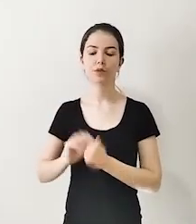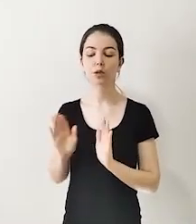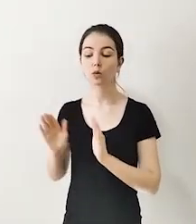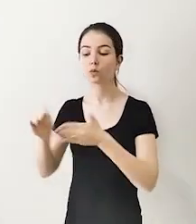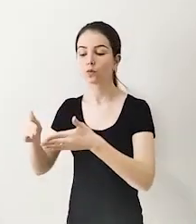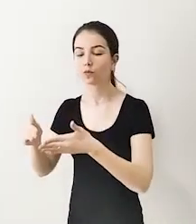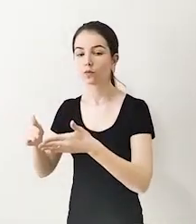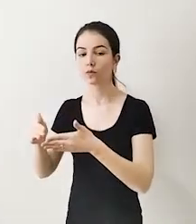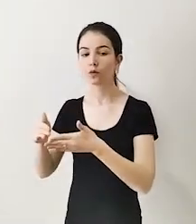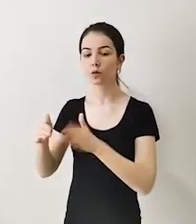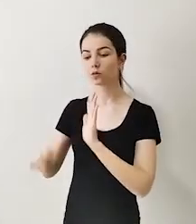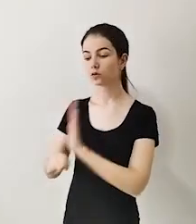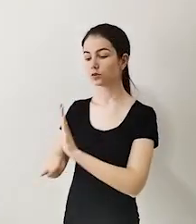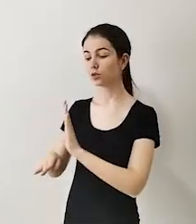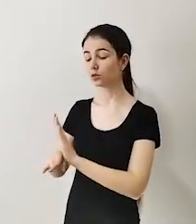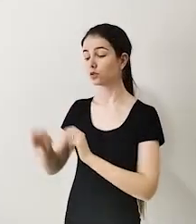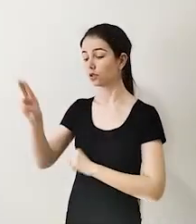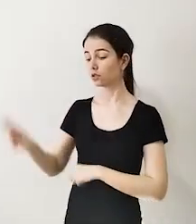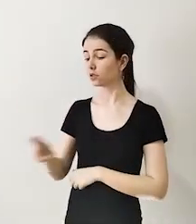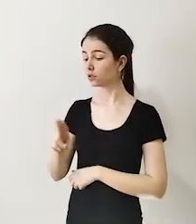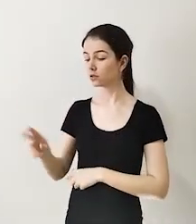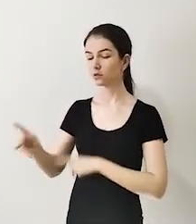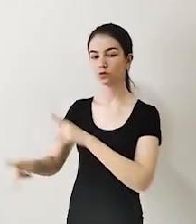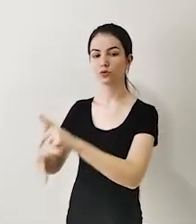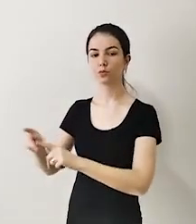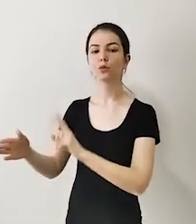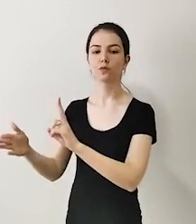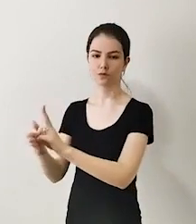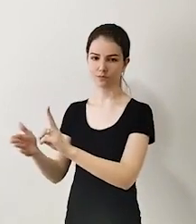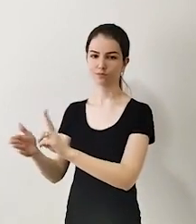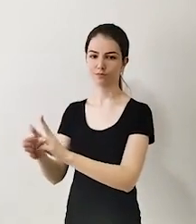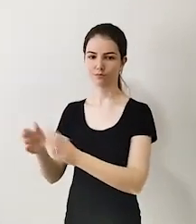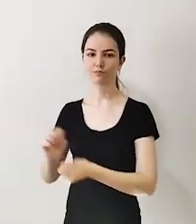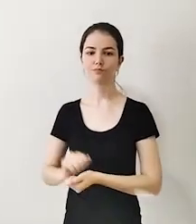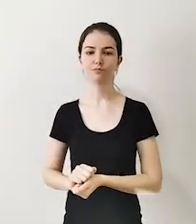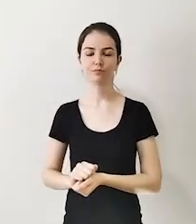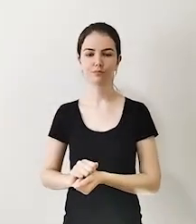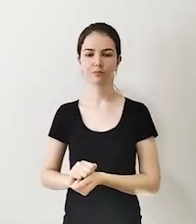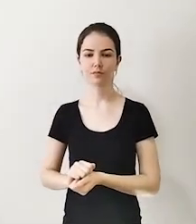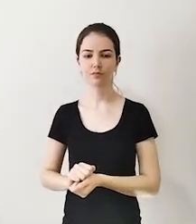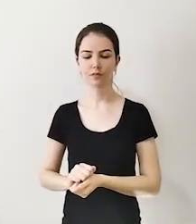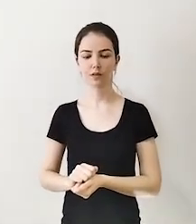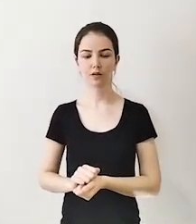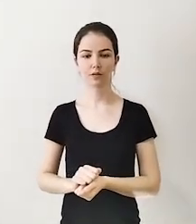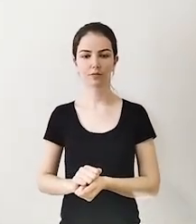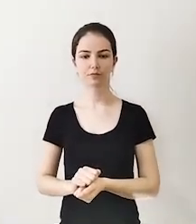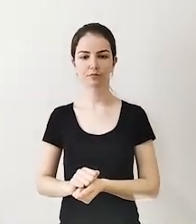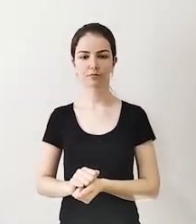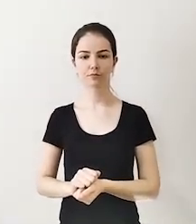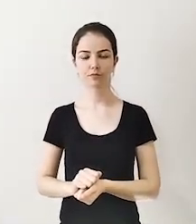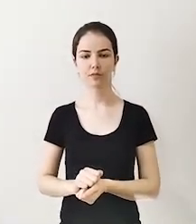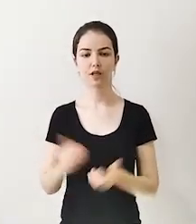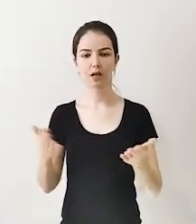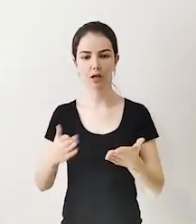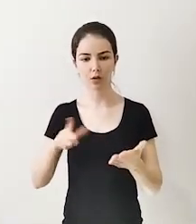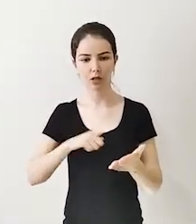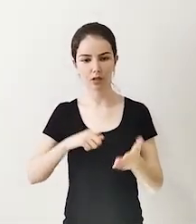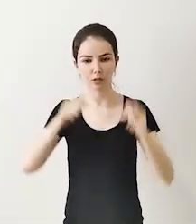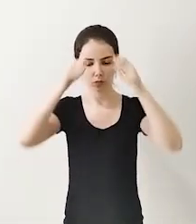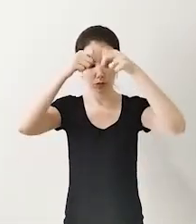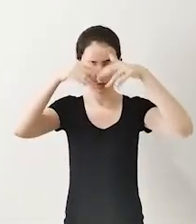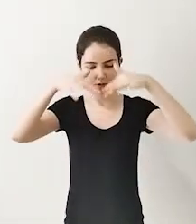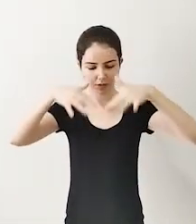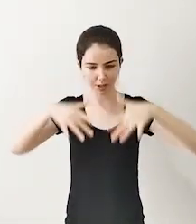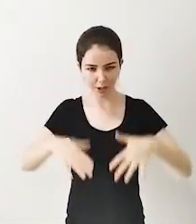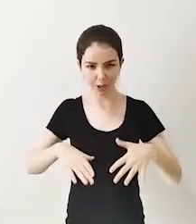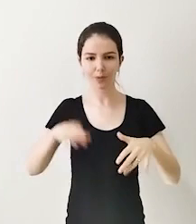propósito de auxiliar na catequização dos povos indígenas. E aqui, ó, a prof fez um esqueminha aqui na marotinho, na